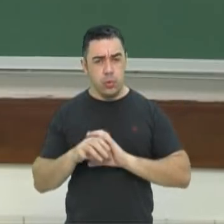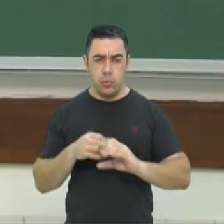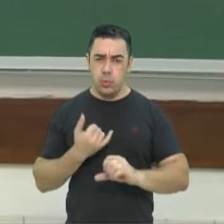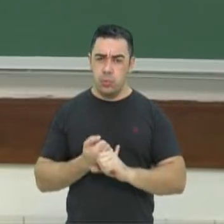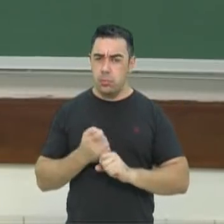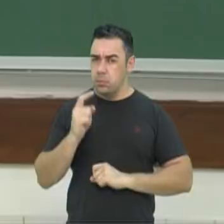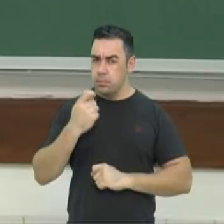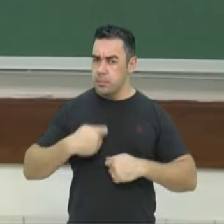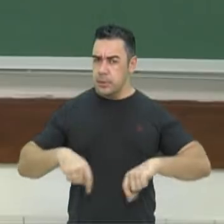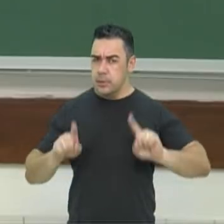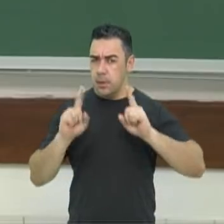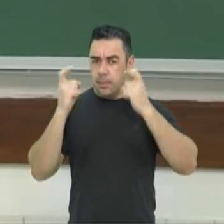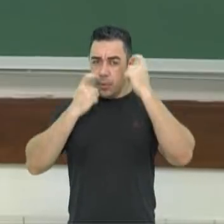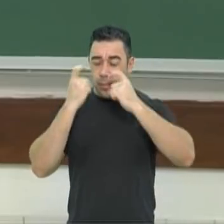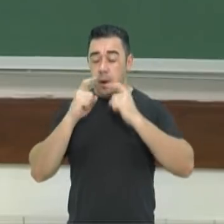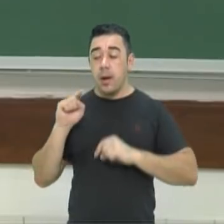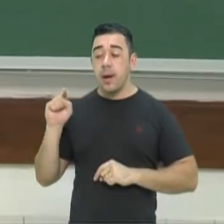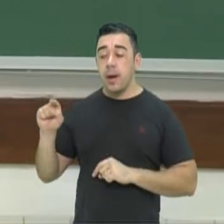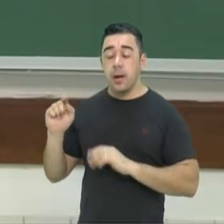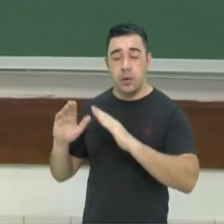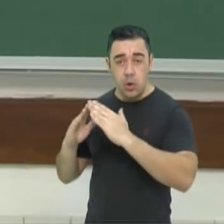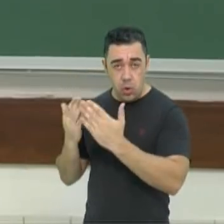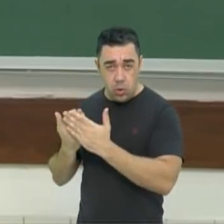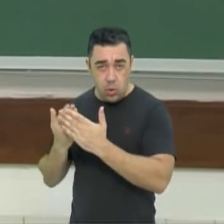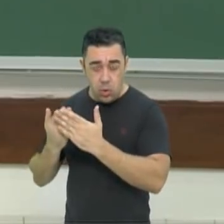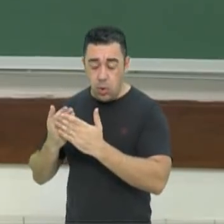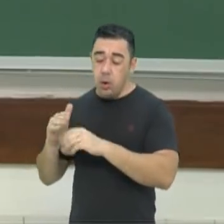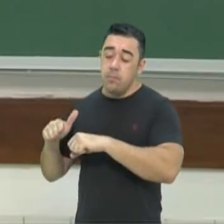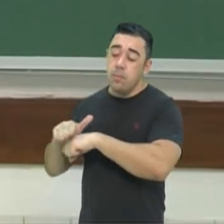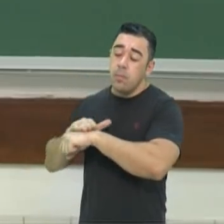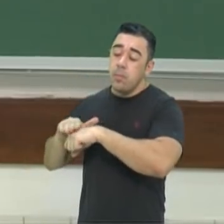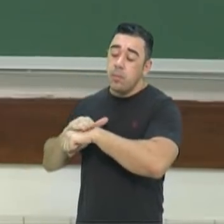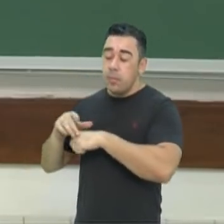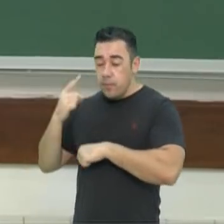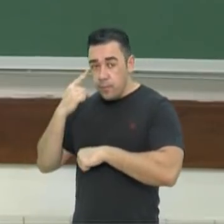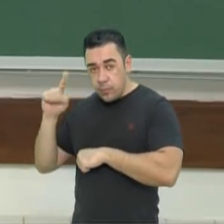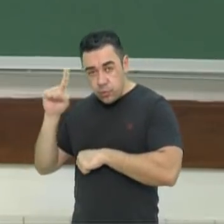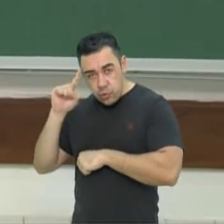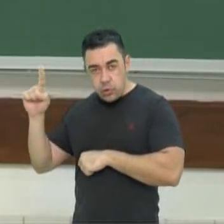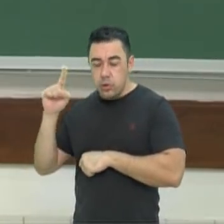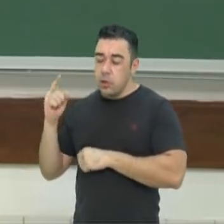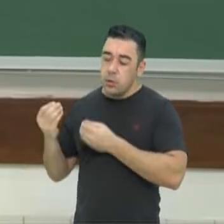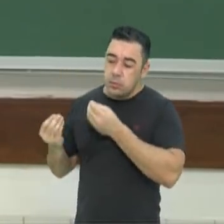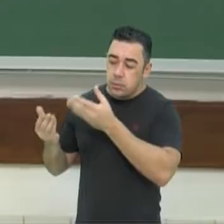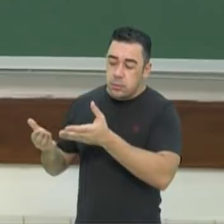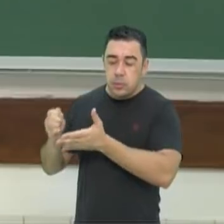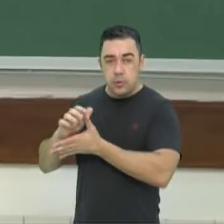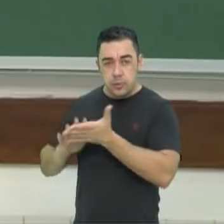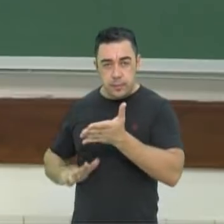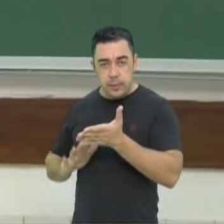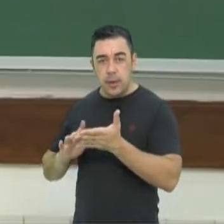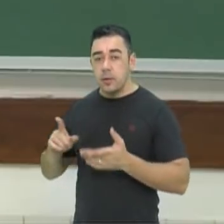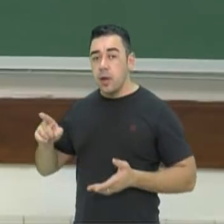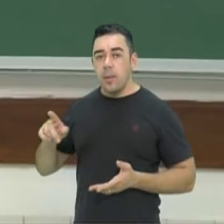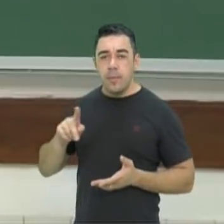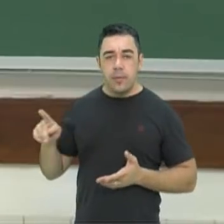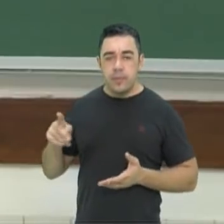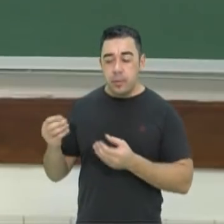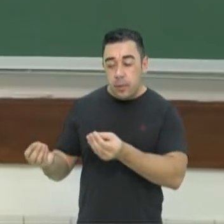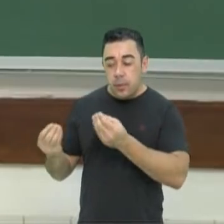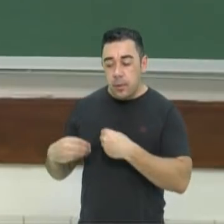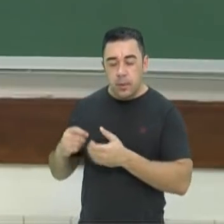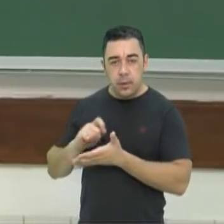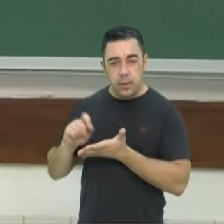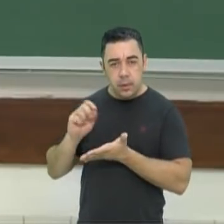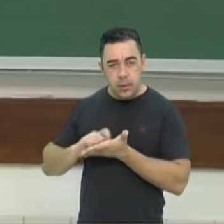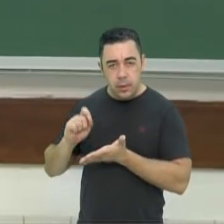se preocupar. O que você deve fazer é entrar em contato com a sua escola para ver quais são as atividades que os professores estão